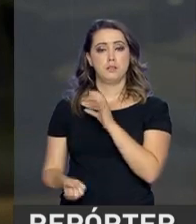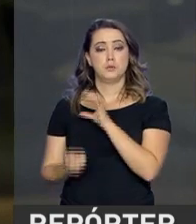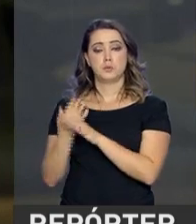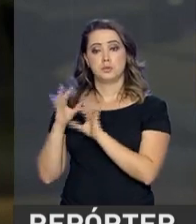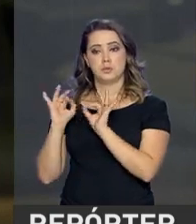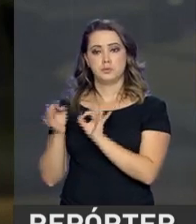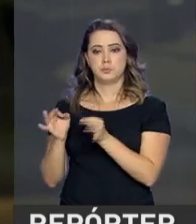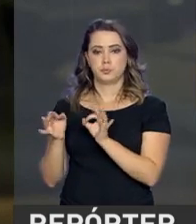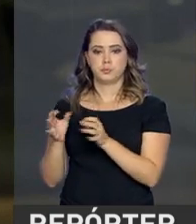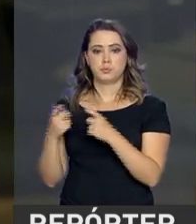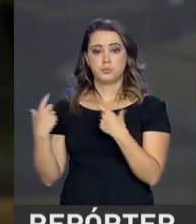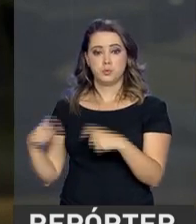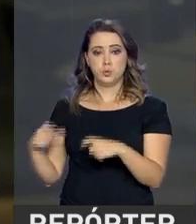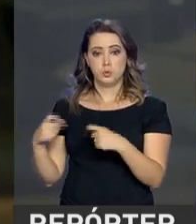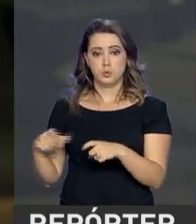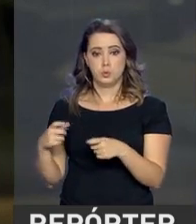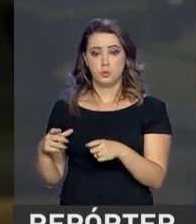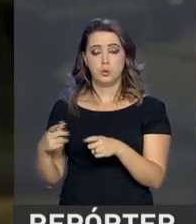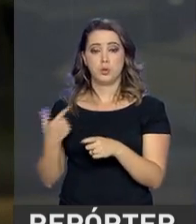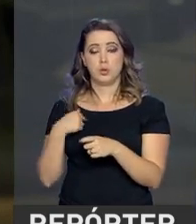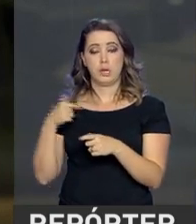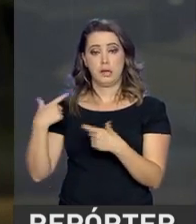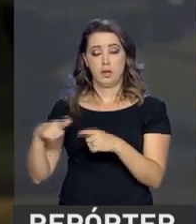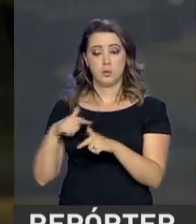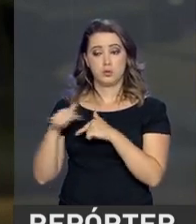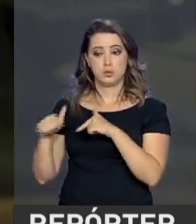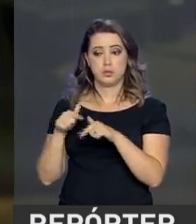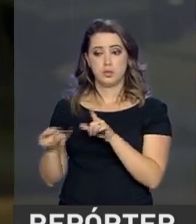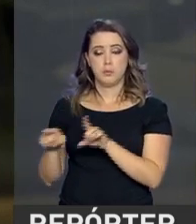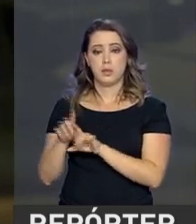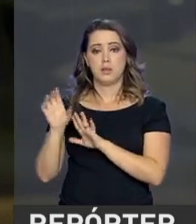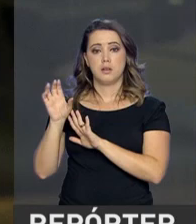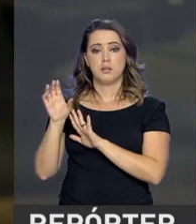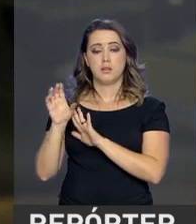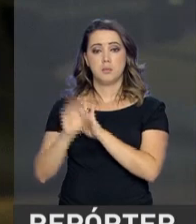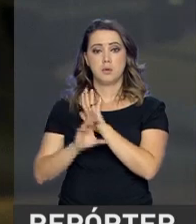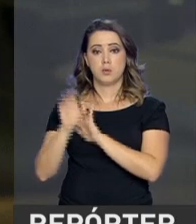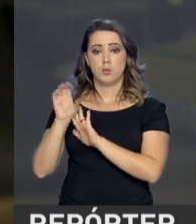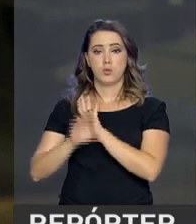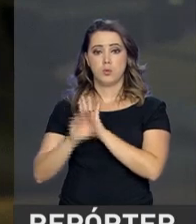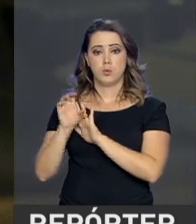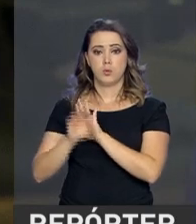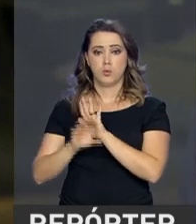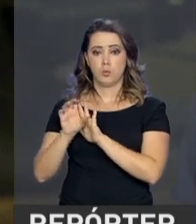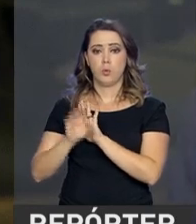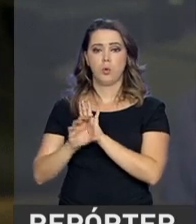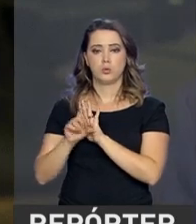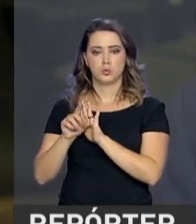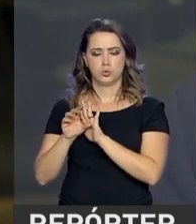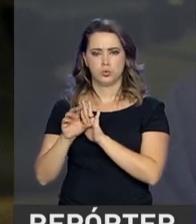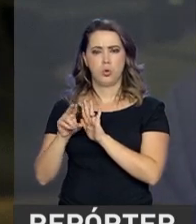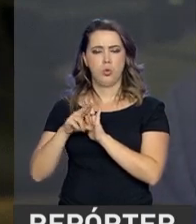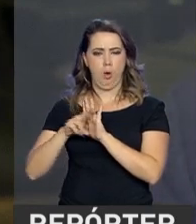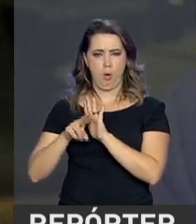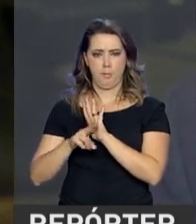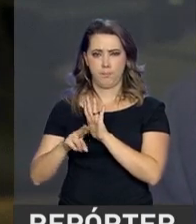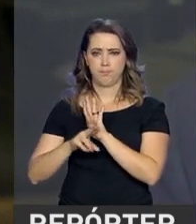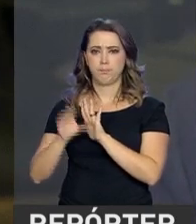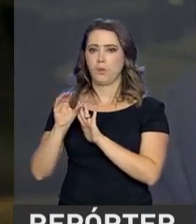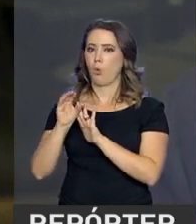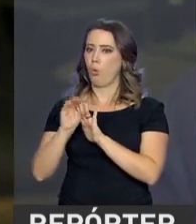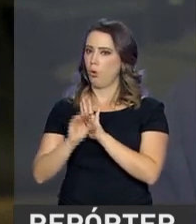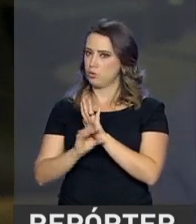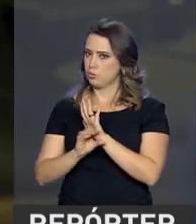da instalação da agência e ainda o código brasileiro de mineração na verdade nosso entendimento sempre foi que o brasil